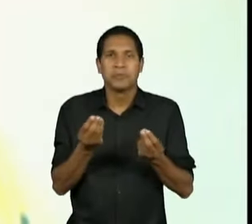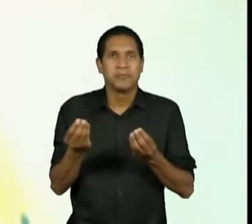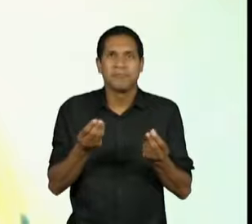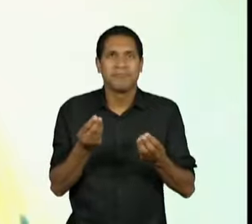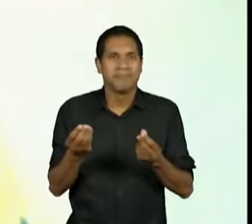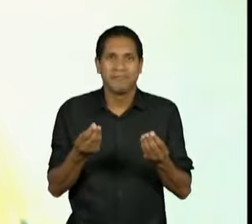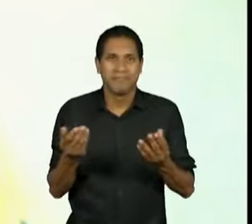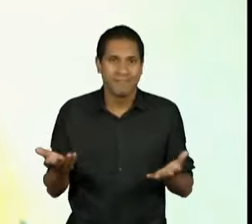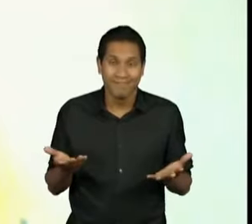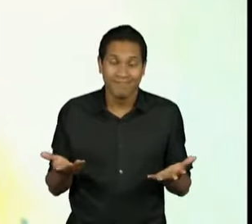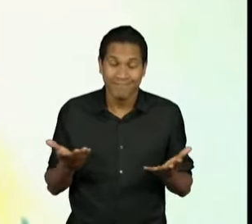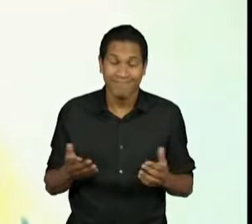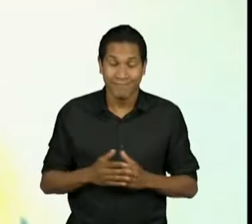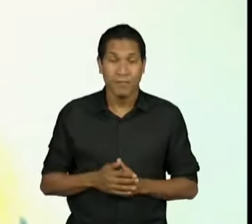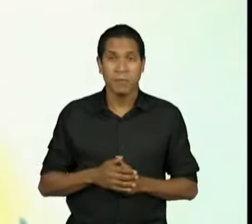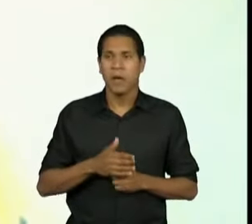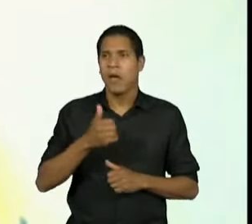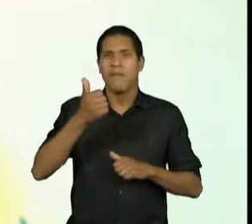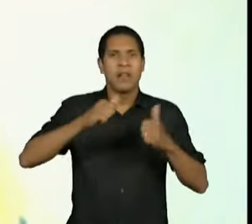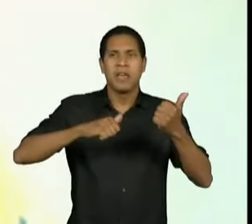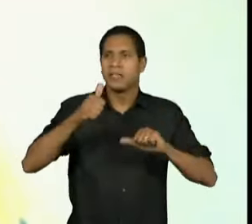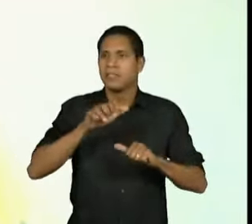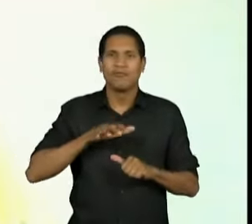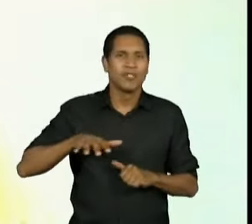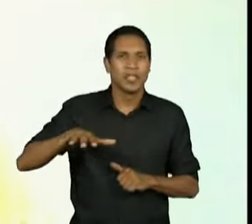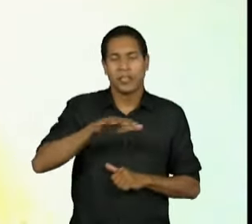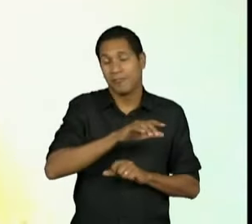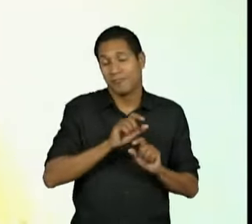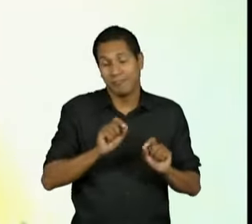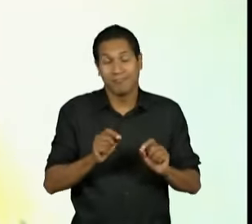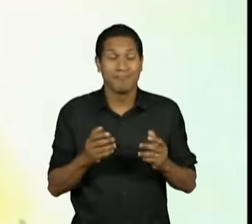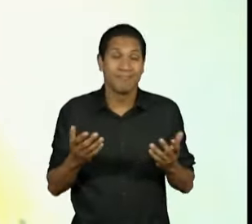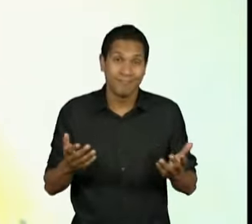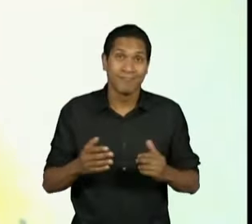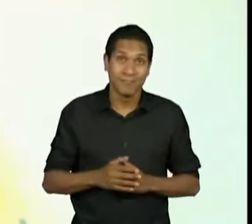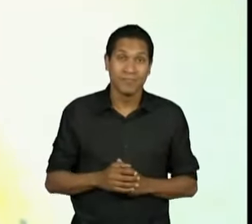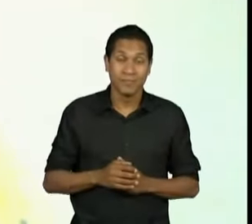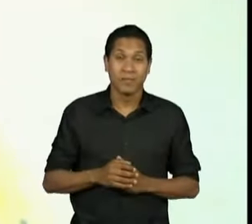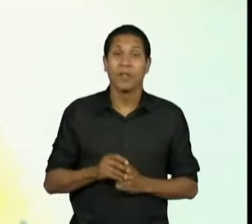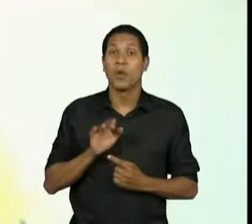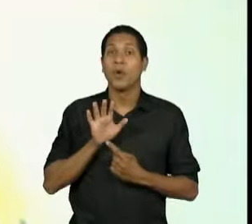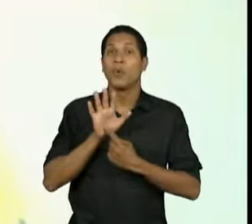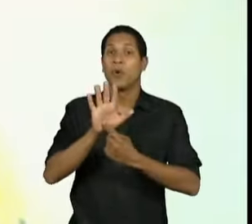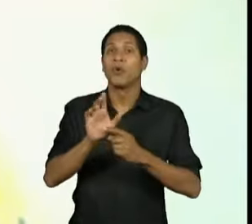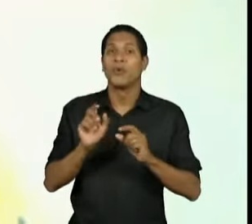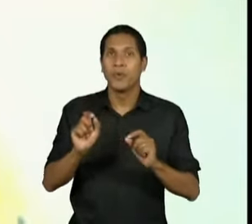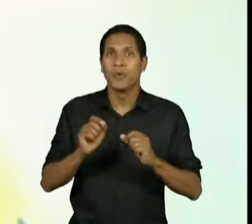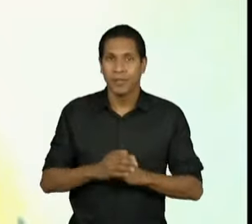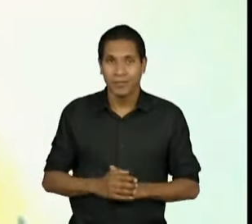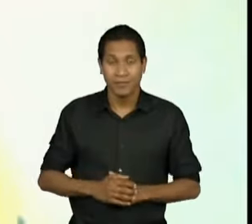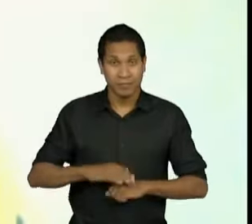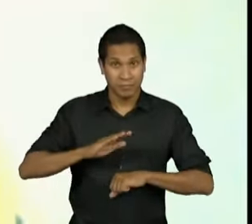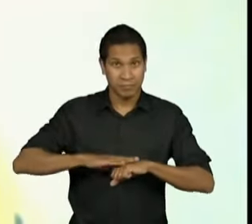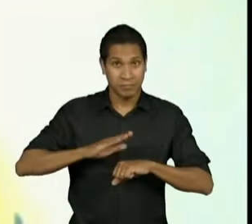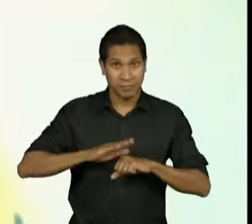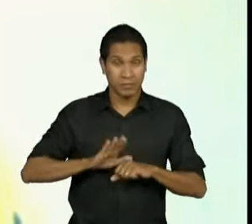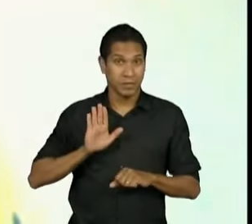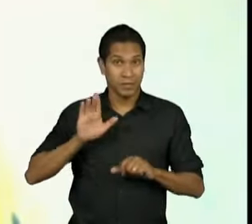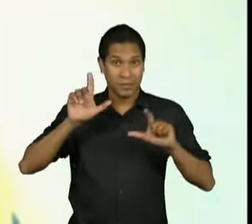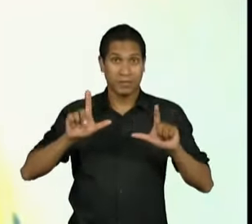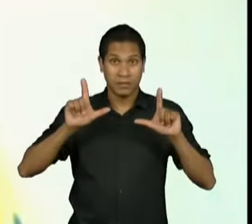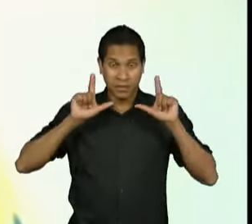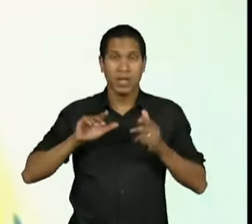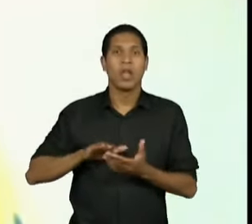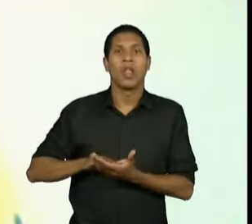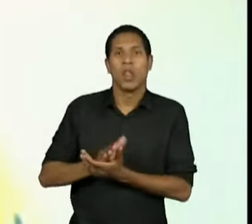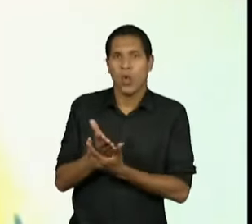não consigo nem fazer uma avaliação direito, né? Quer dizer, a avaliação que eu faço é o seguinte, a minha candidatura